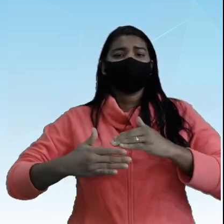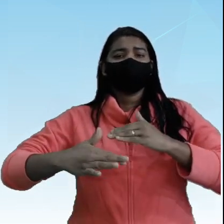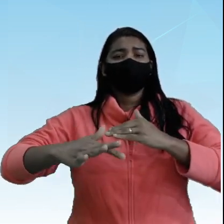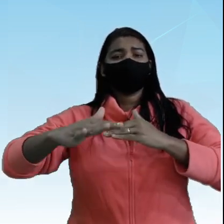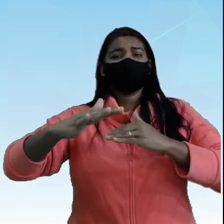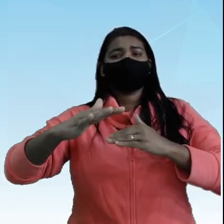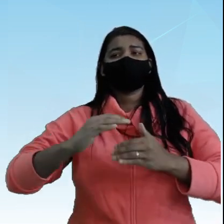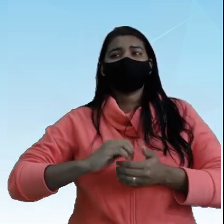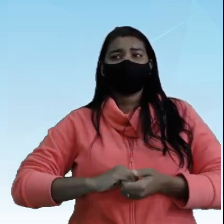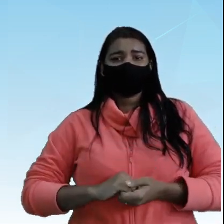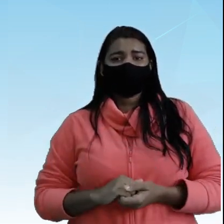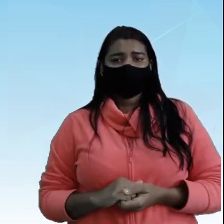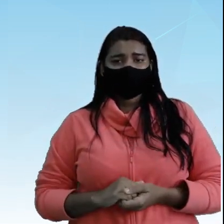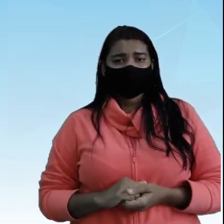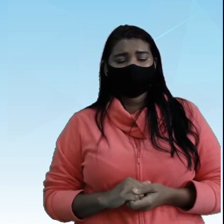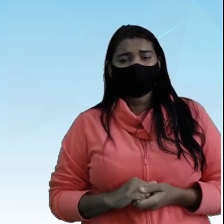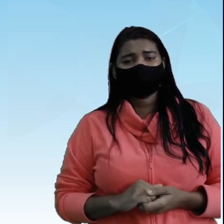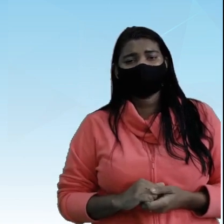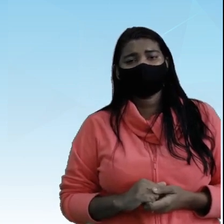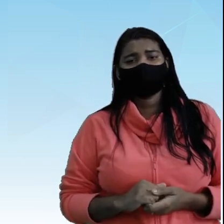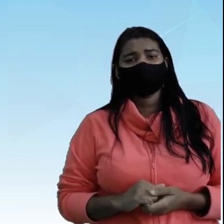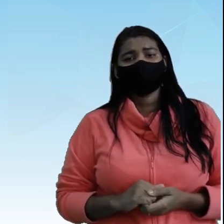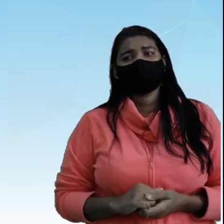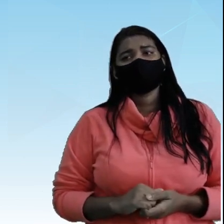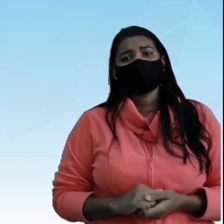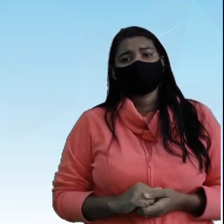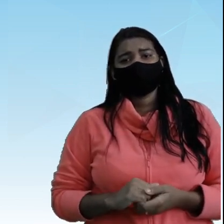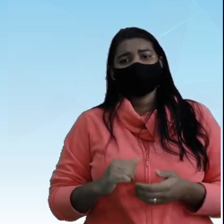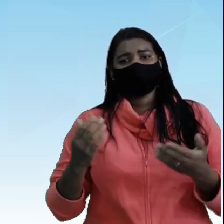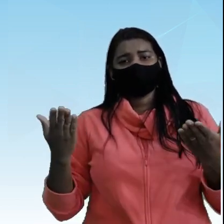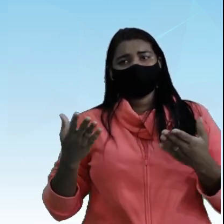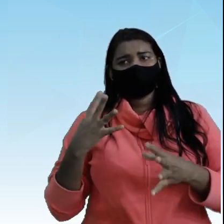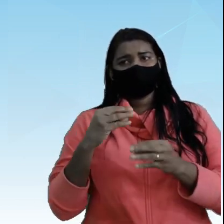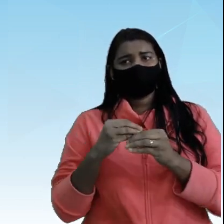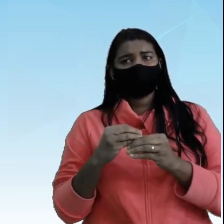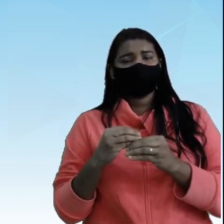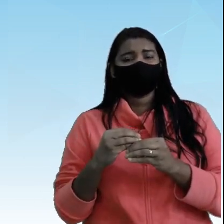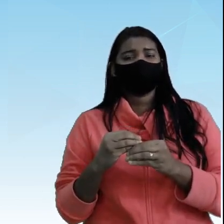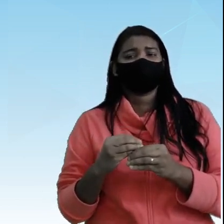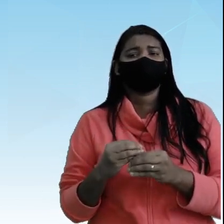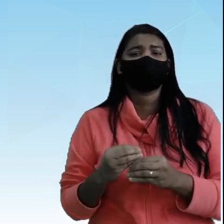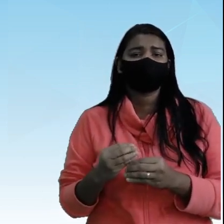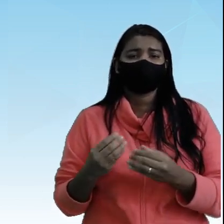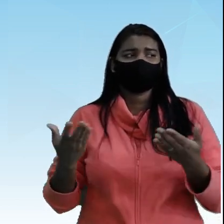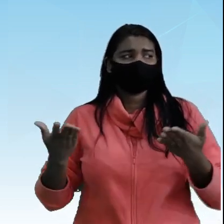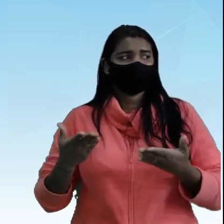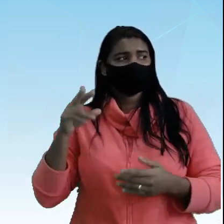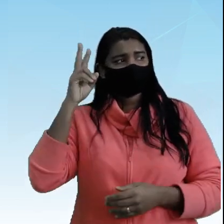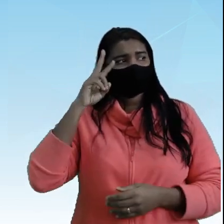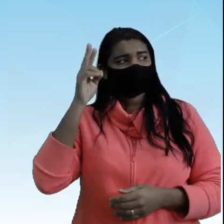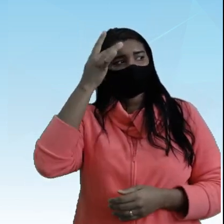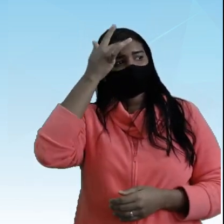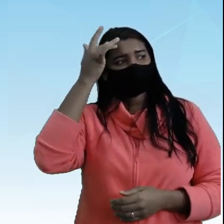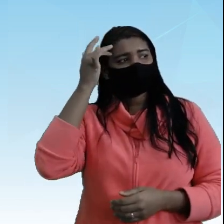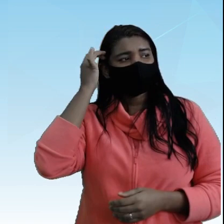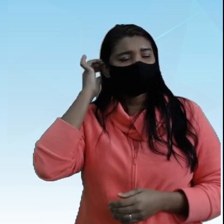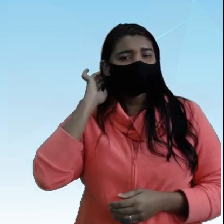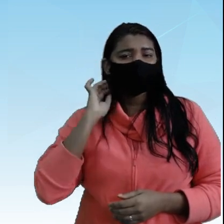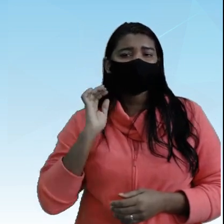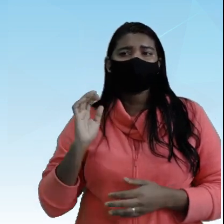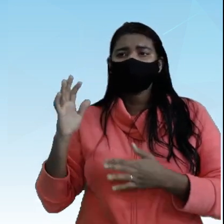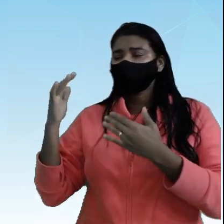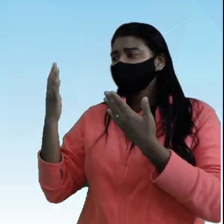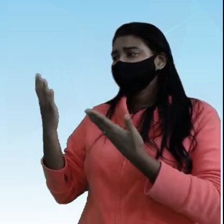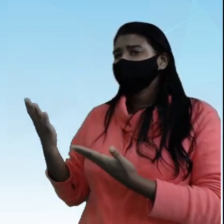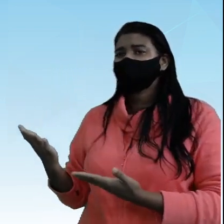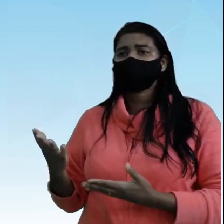aquilo. Então, lembrar que a pontuação e a intencionalidade. E lembrar, certo, que a estilística é